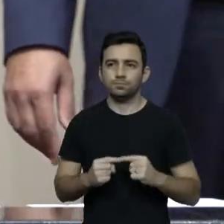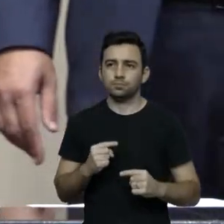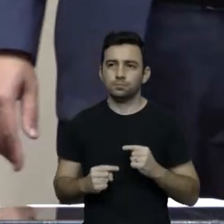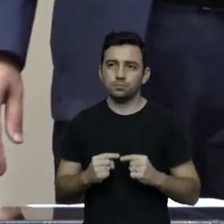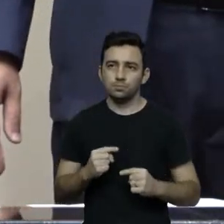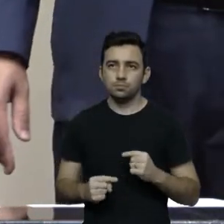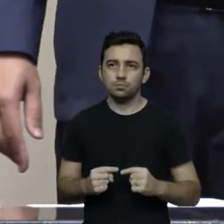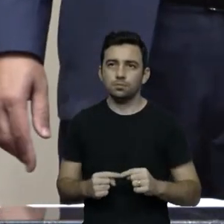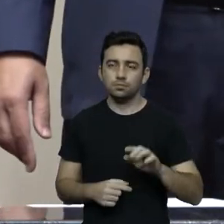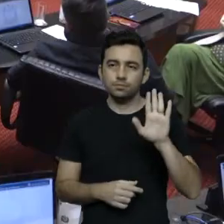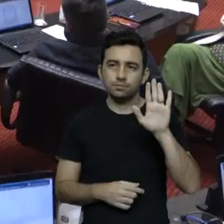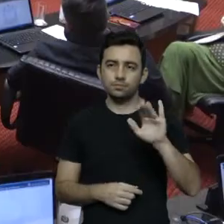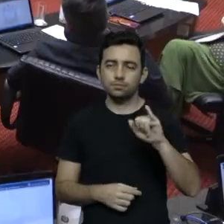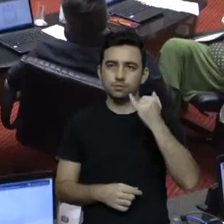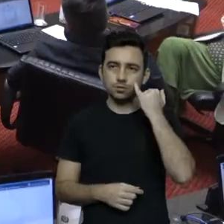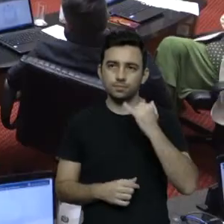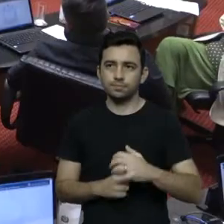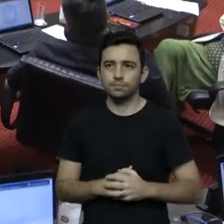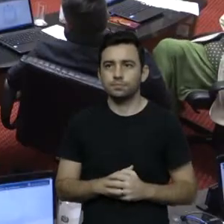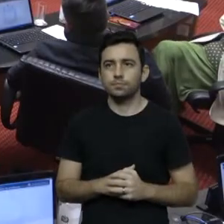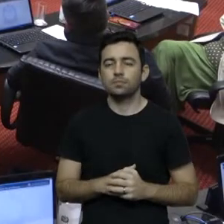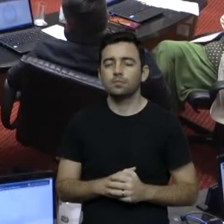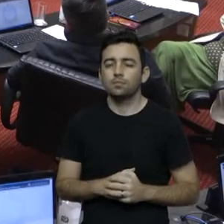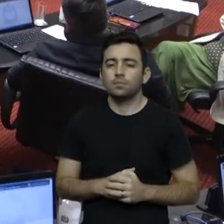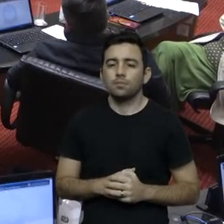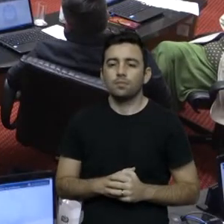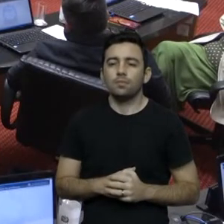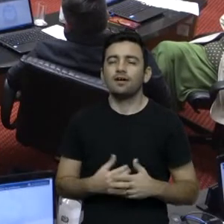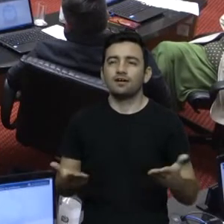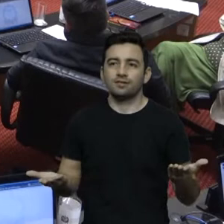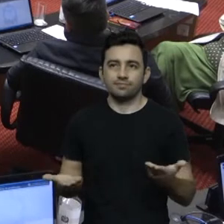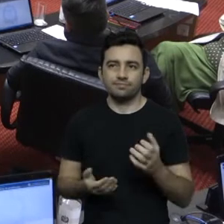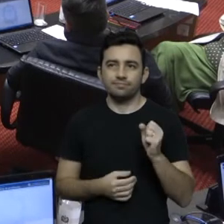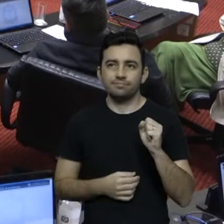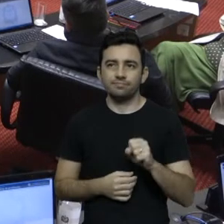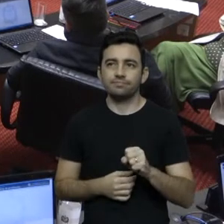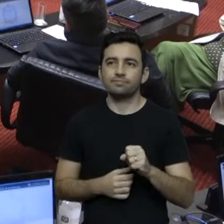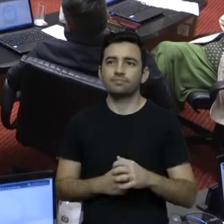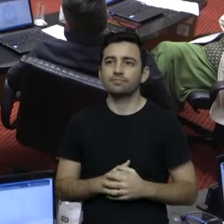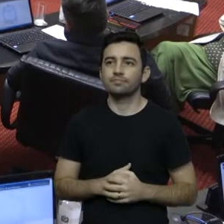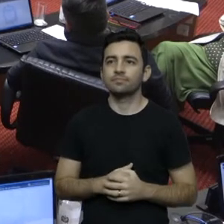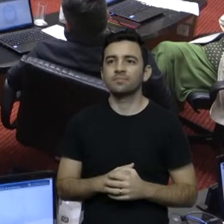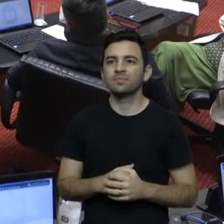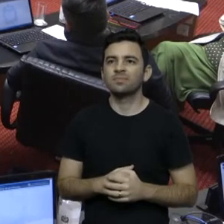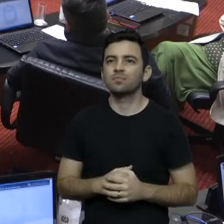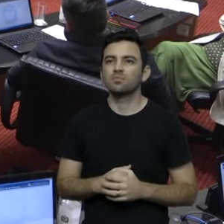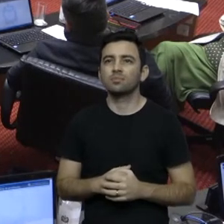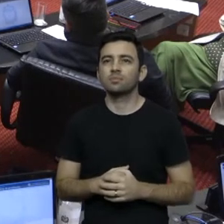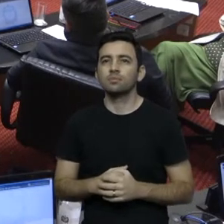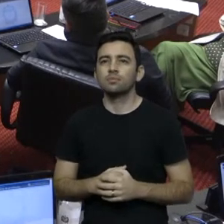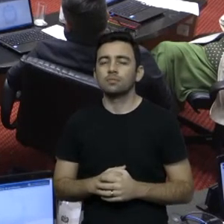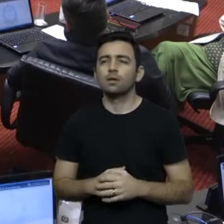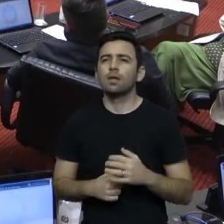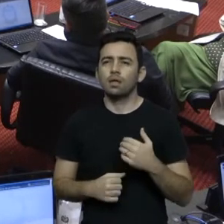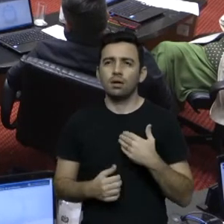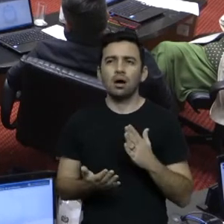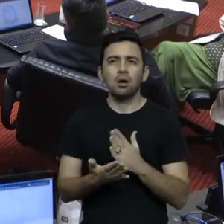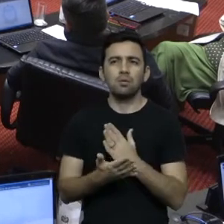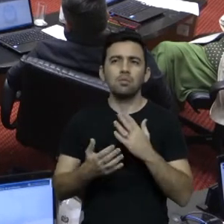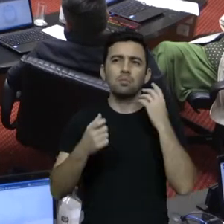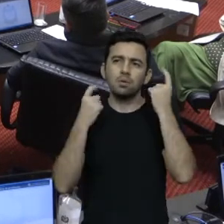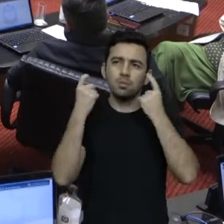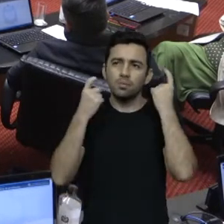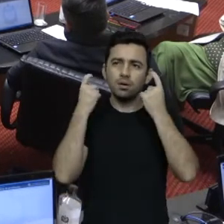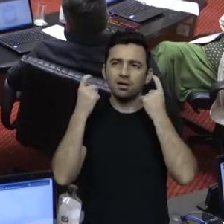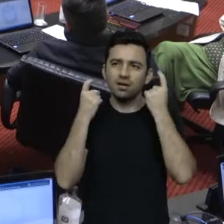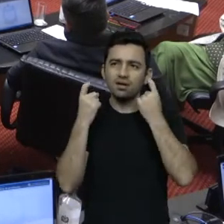discutir o deputado Jessé lápis agora sem presidente em algumas oportunidades ouvi pessoas se preocupando